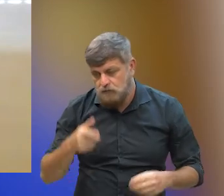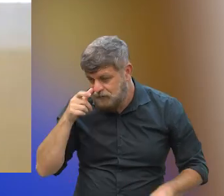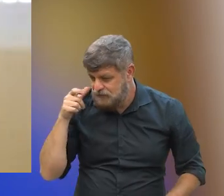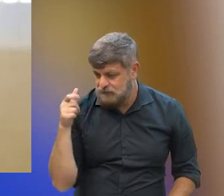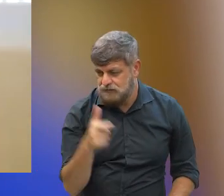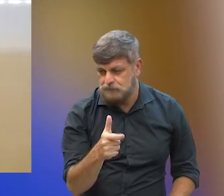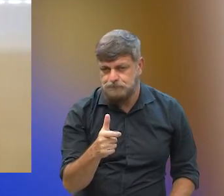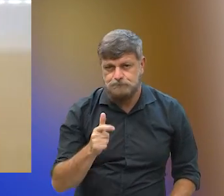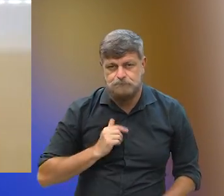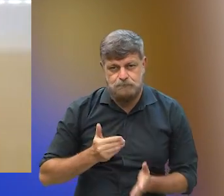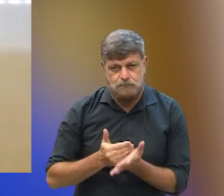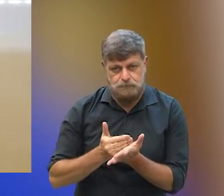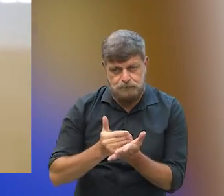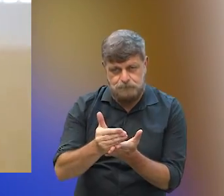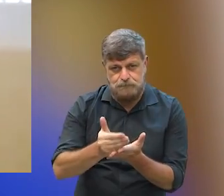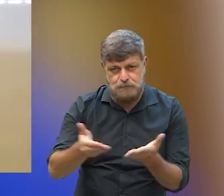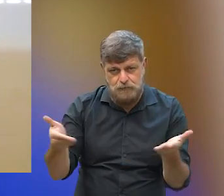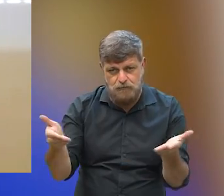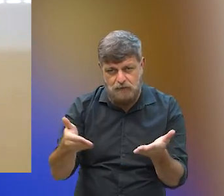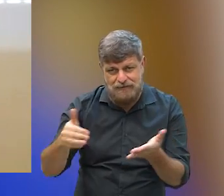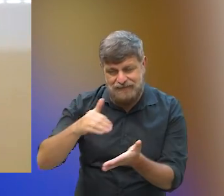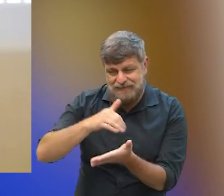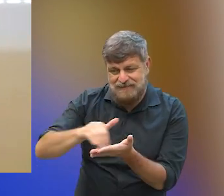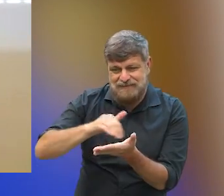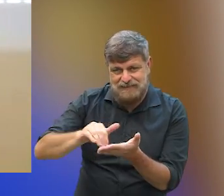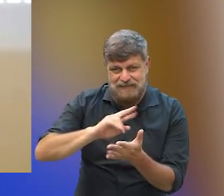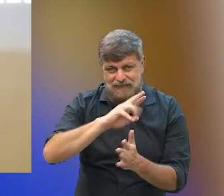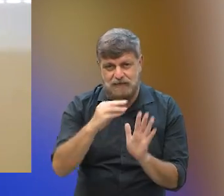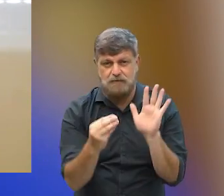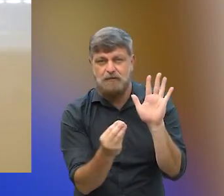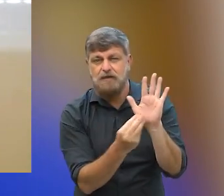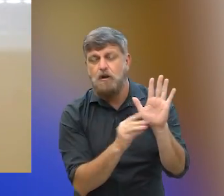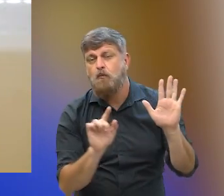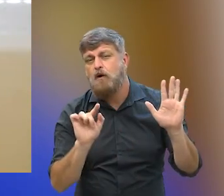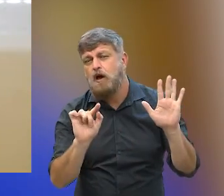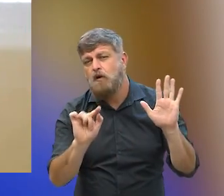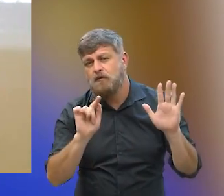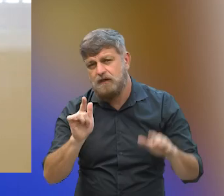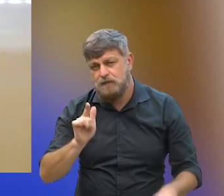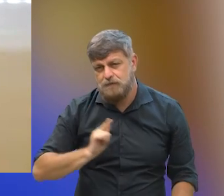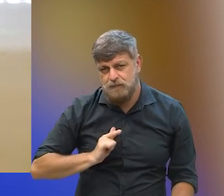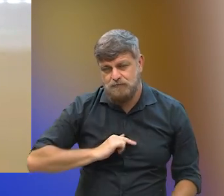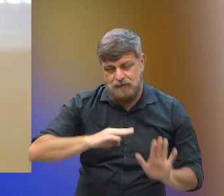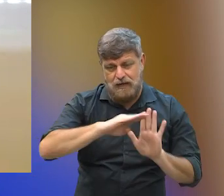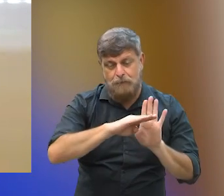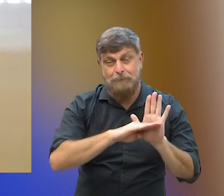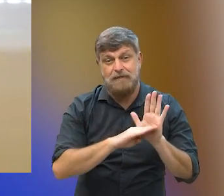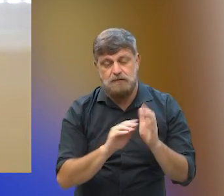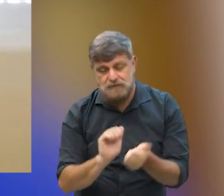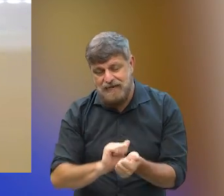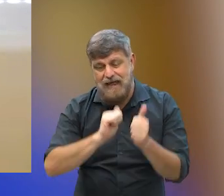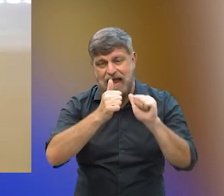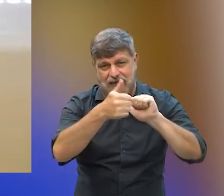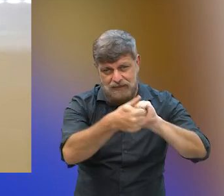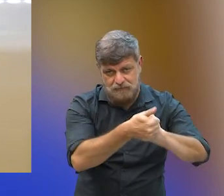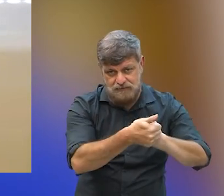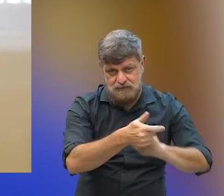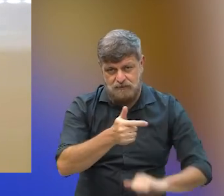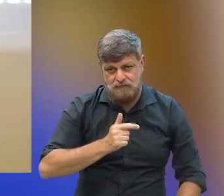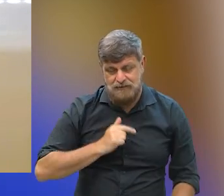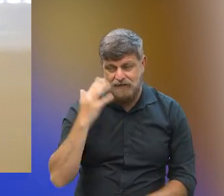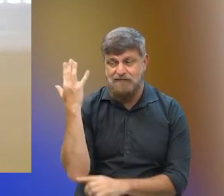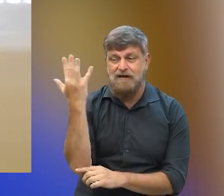interessante que está se iniciando agora aqui na Secretaria do Meio Ambiente é o desenvolvimento de planos de adaptação e resiliência a